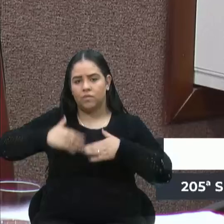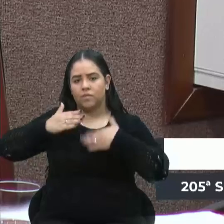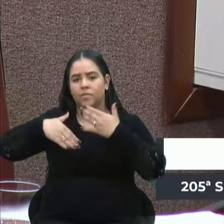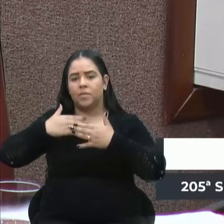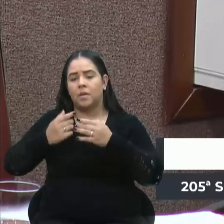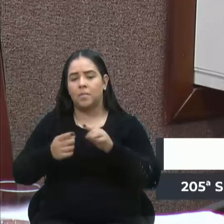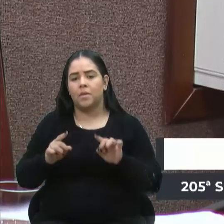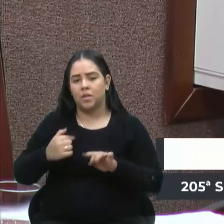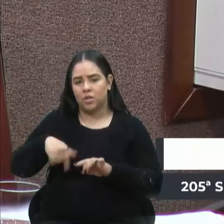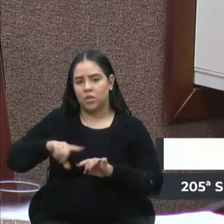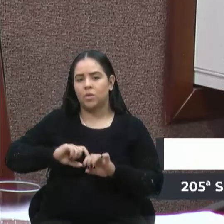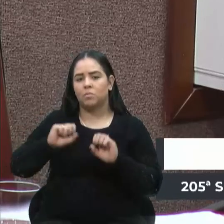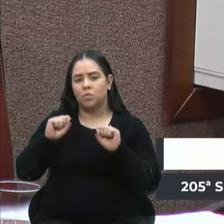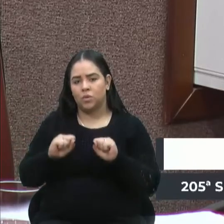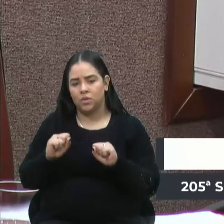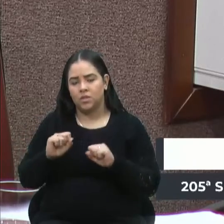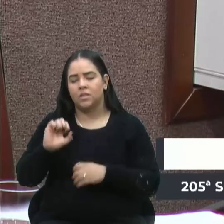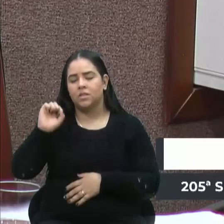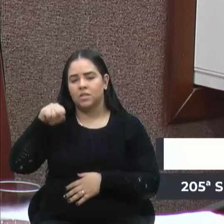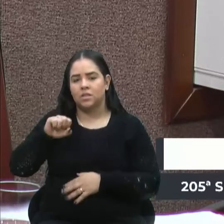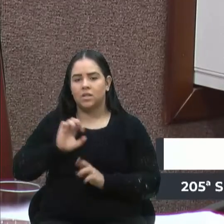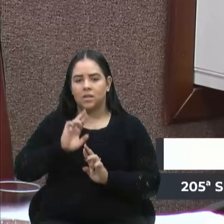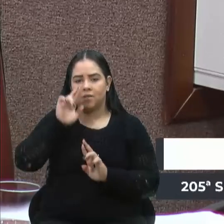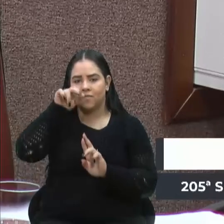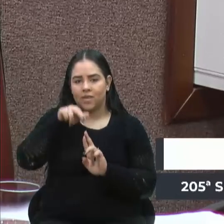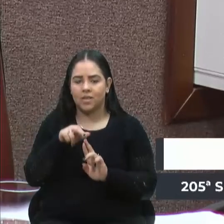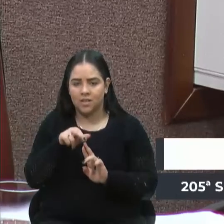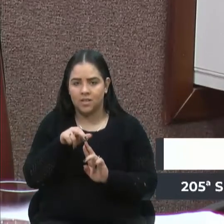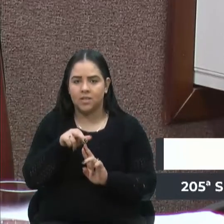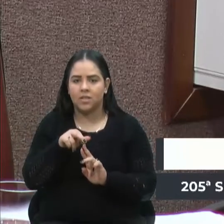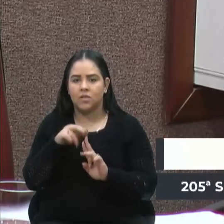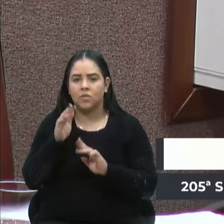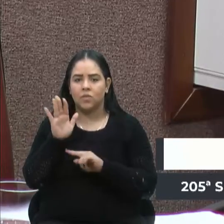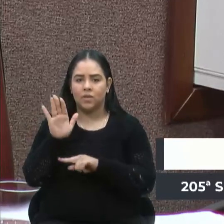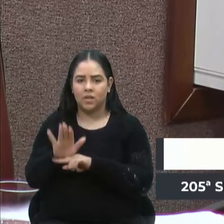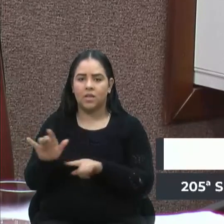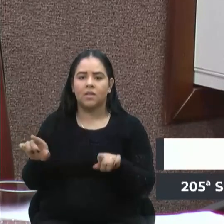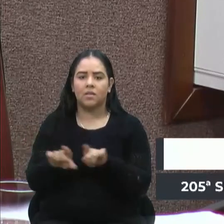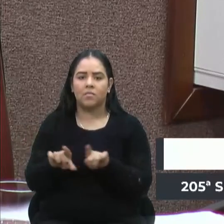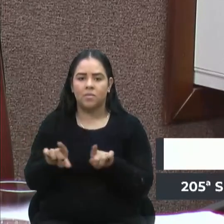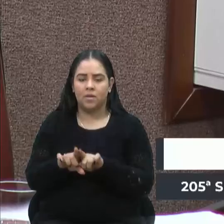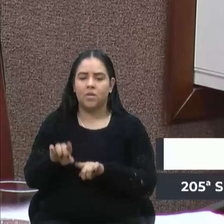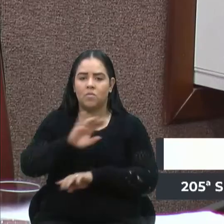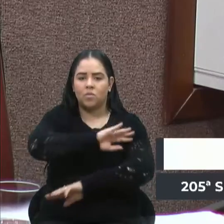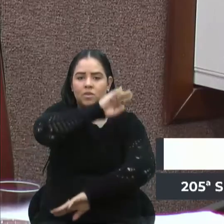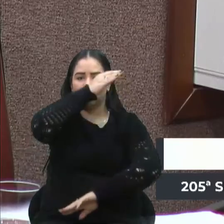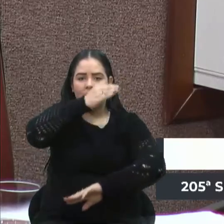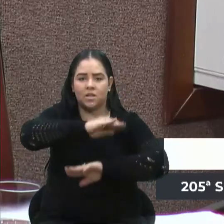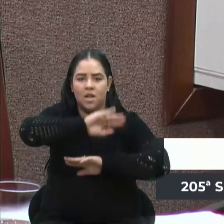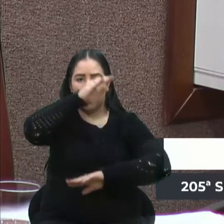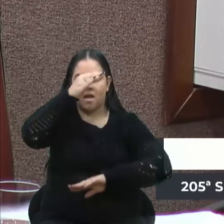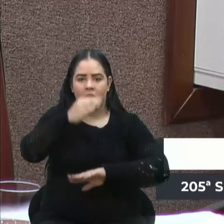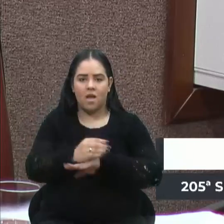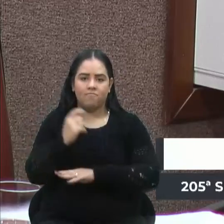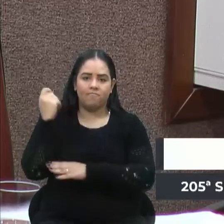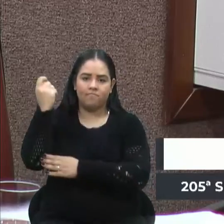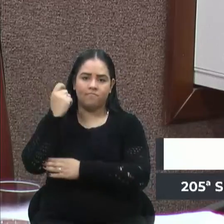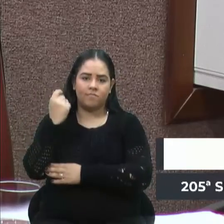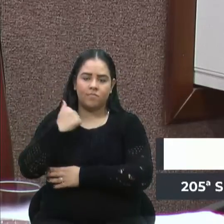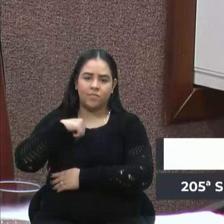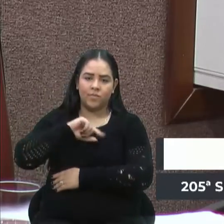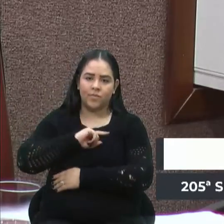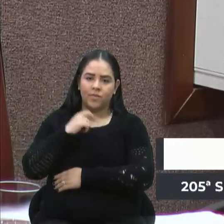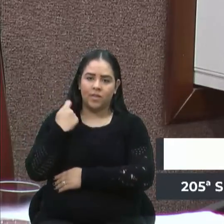nós podemos sim virar referência e auxiliar regionalmente isso, como Serra Gaúcha, mas a gente precisa sim